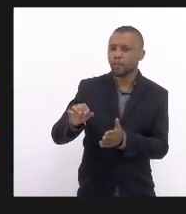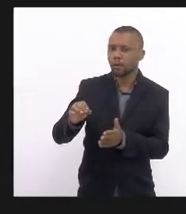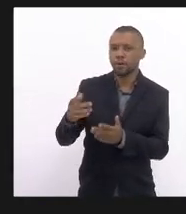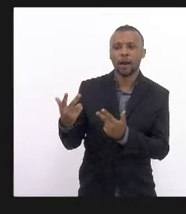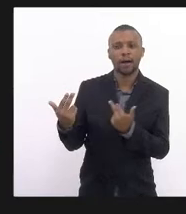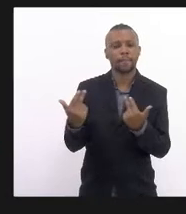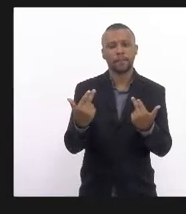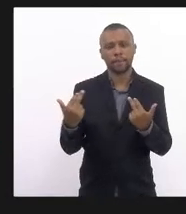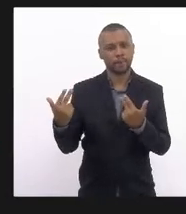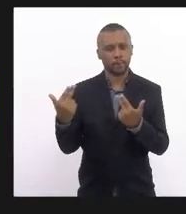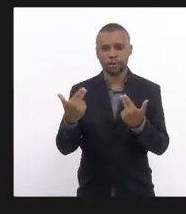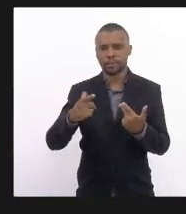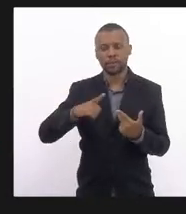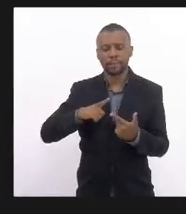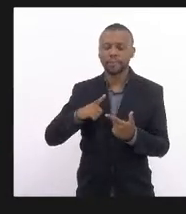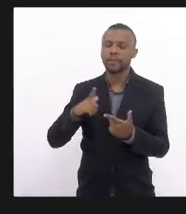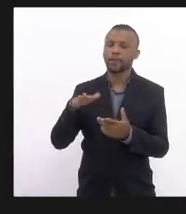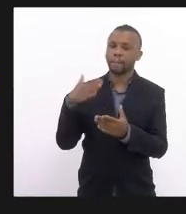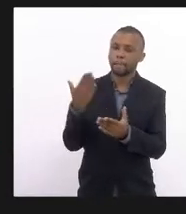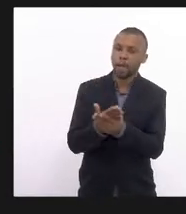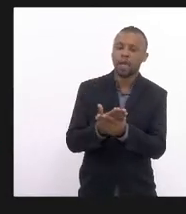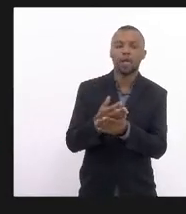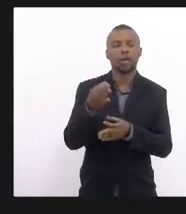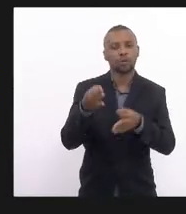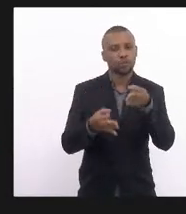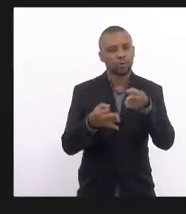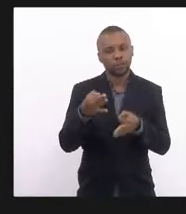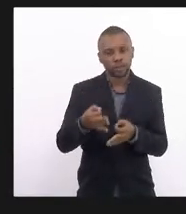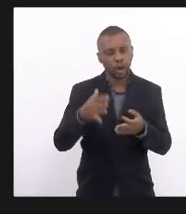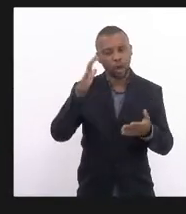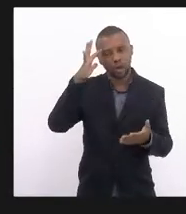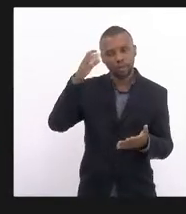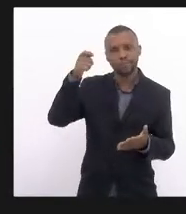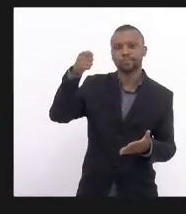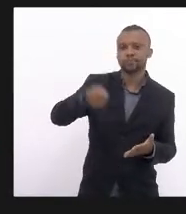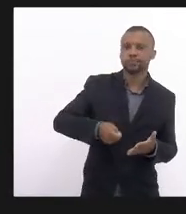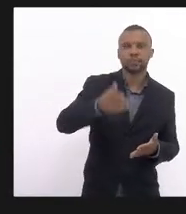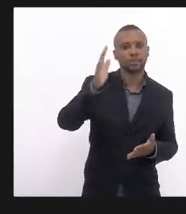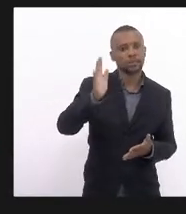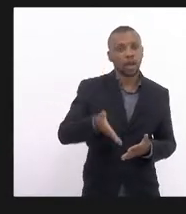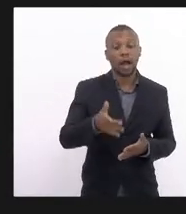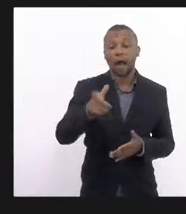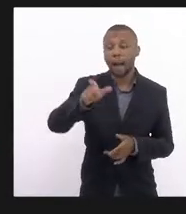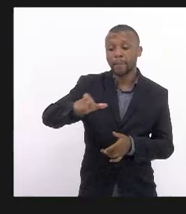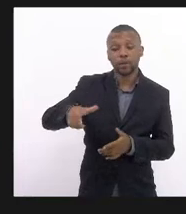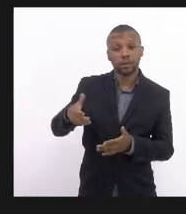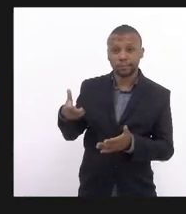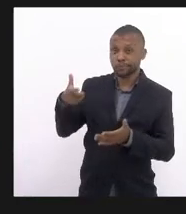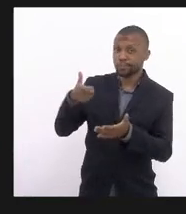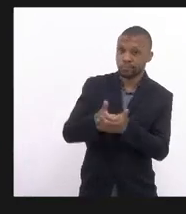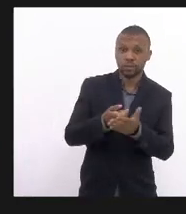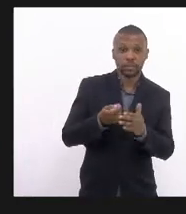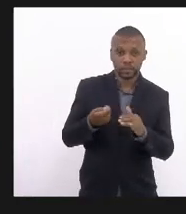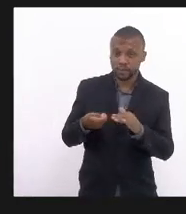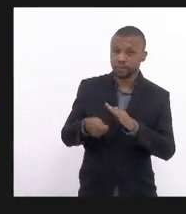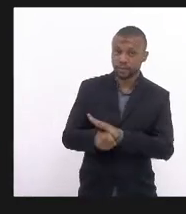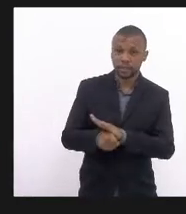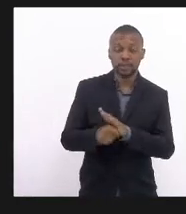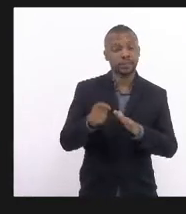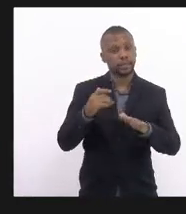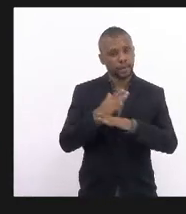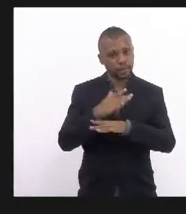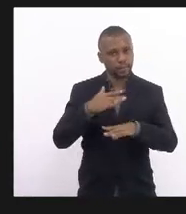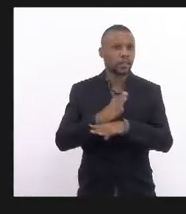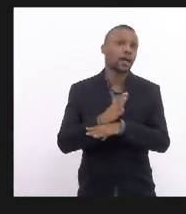tempão essa questão judicial, bateu o martelo. Os adquirentes lá são pessoas que investem na cidade há mais de 30 anos, uma